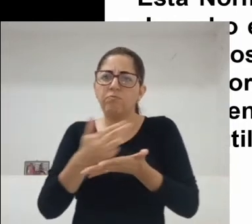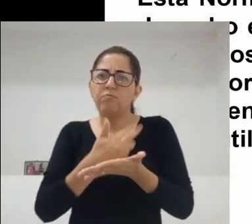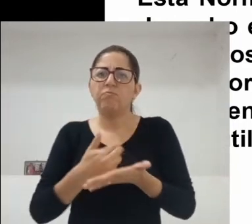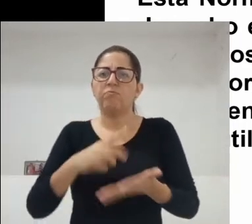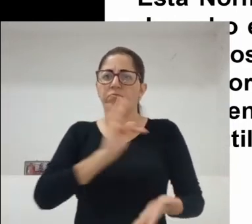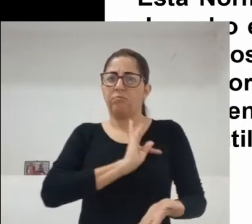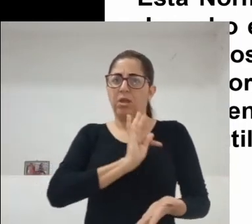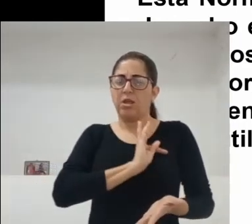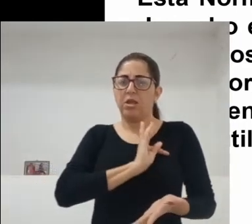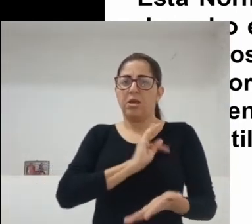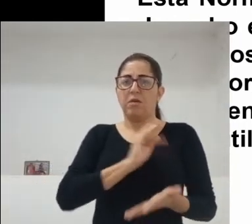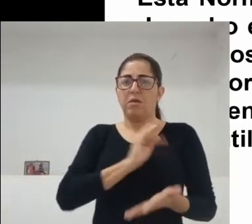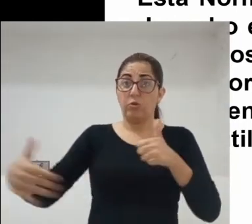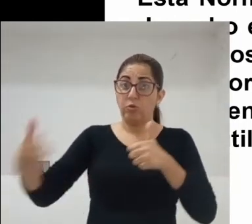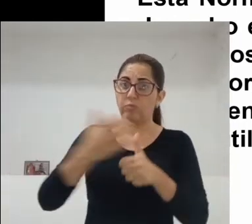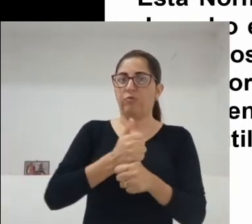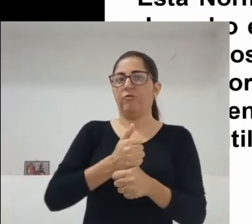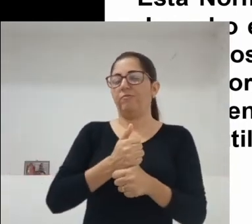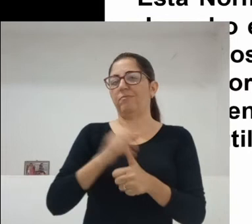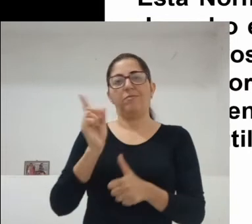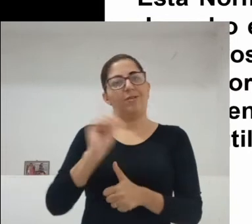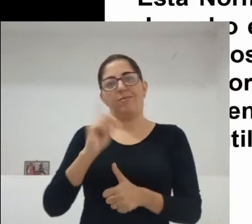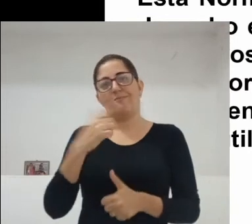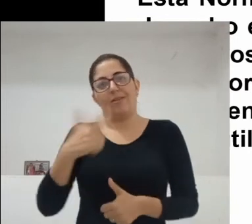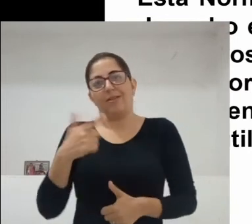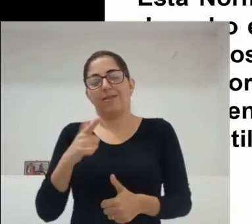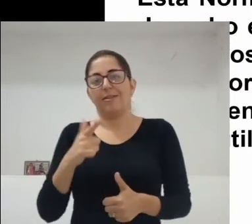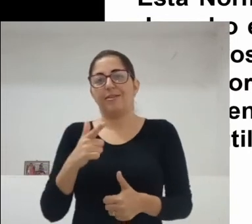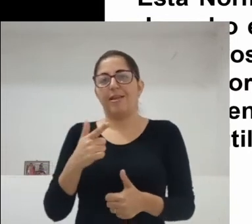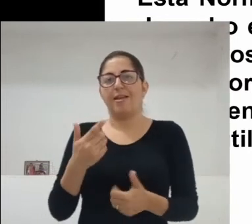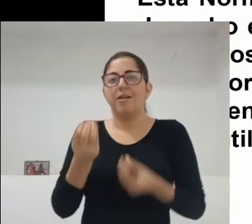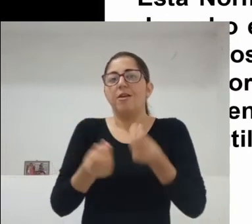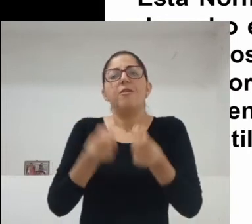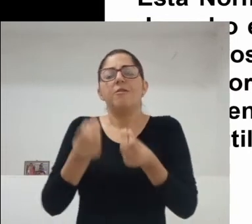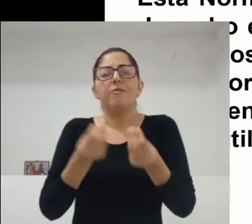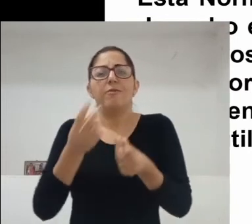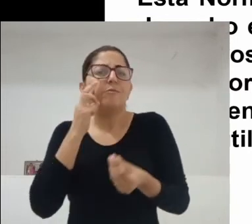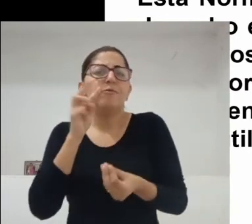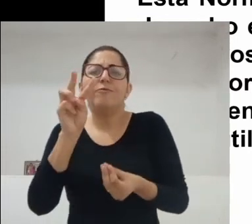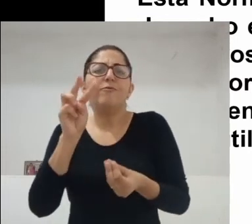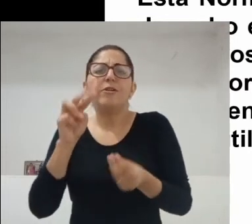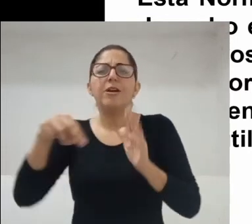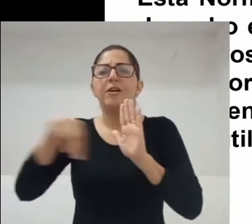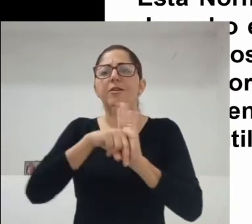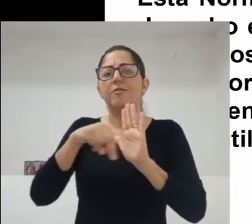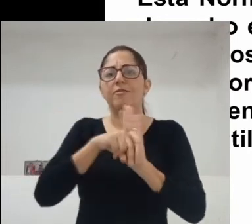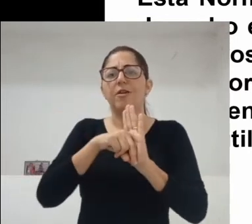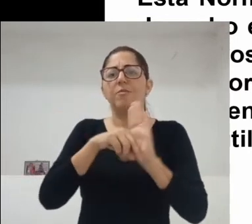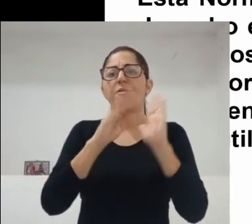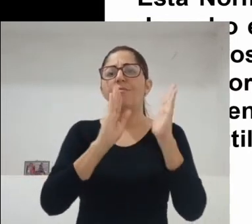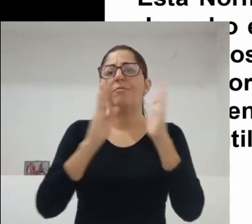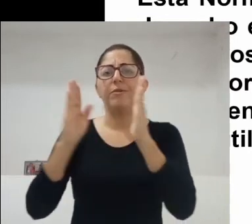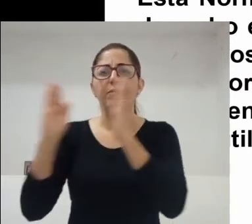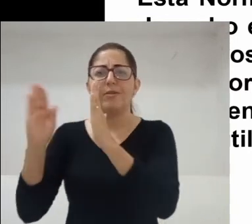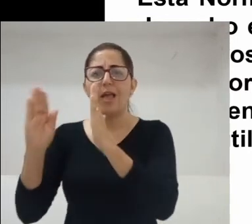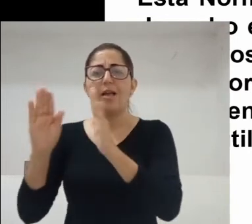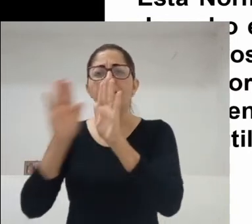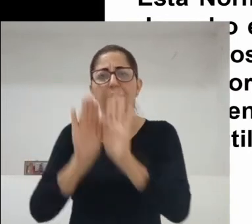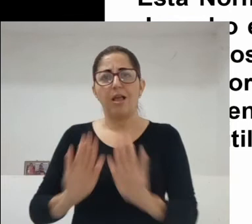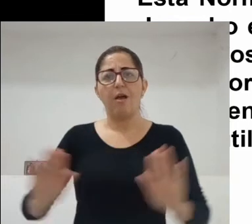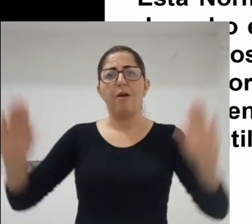utilizadas em desenho técnico. Então ela foi substituída, infelizmente eu ainda não consegui ter acesso a essa norma pelo